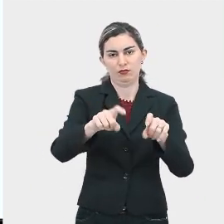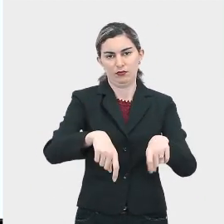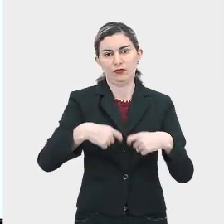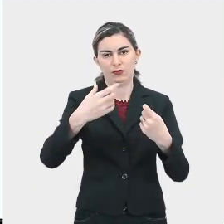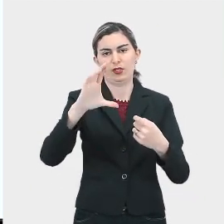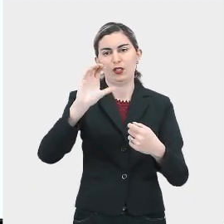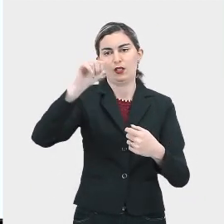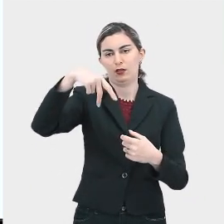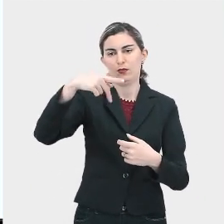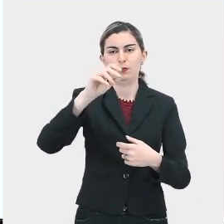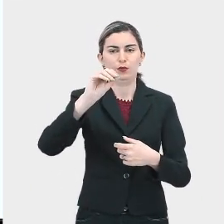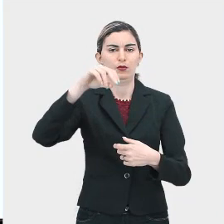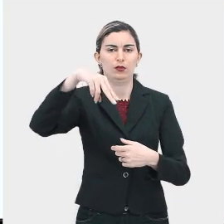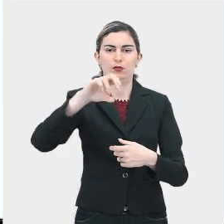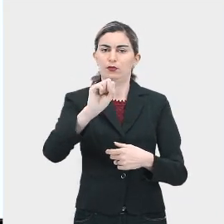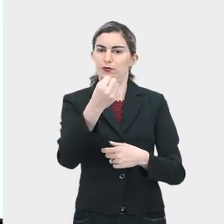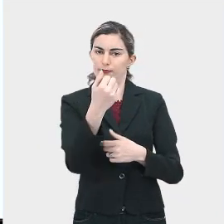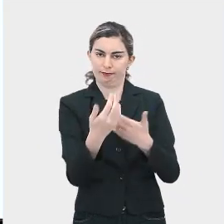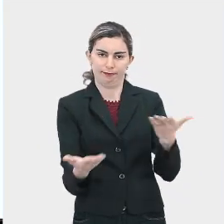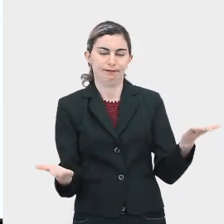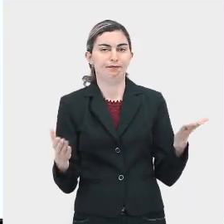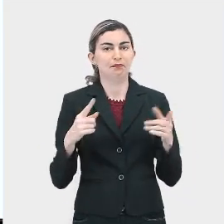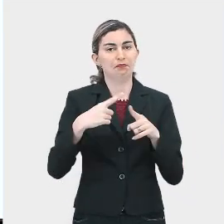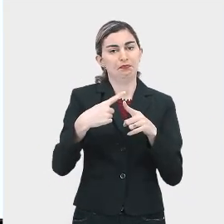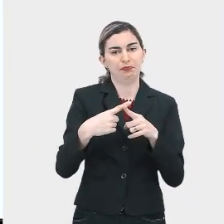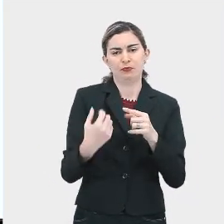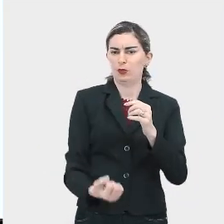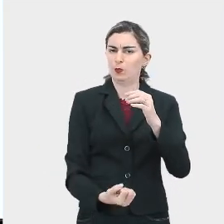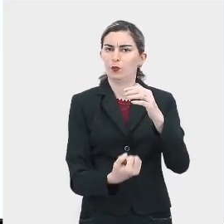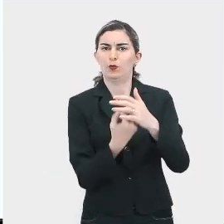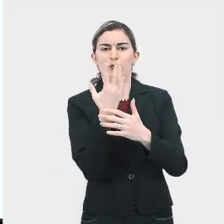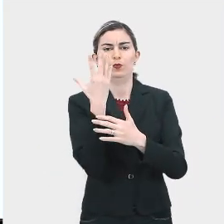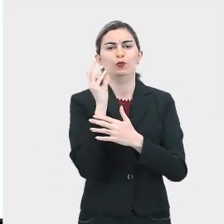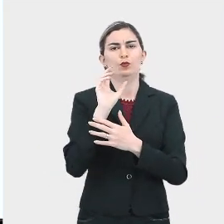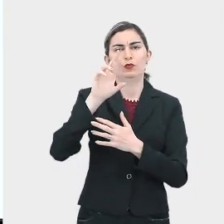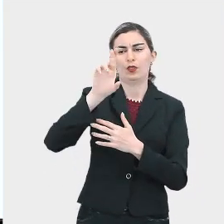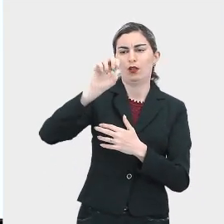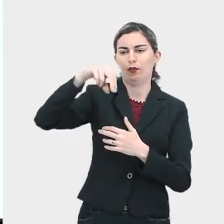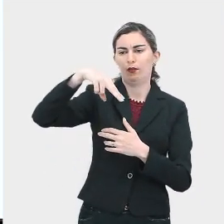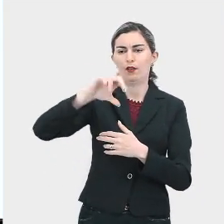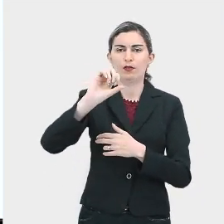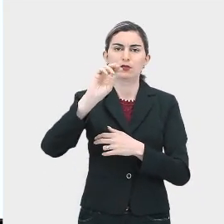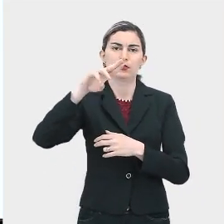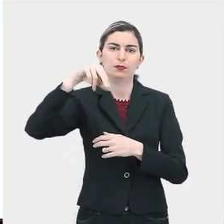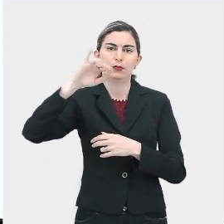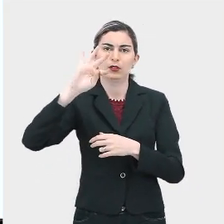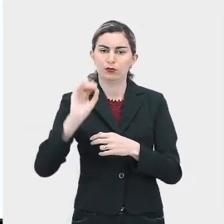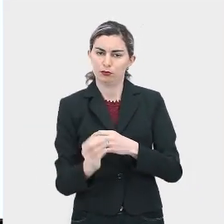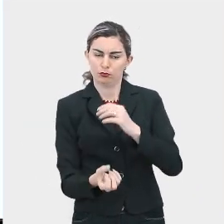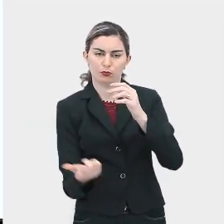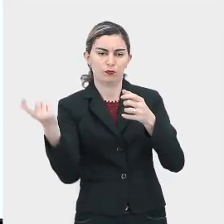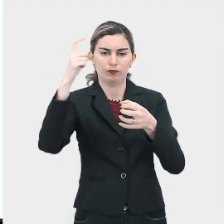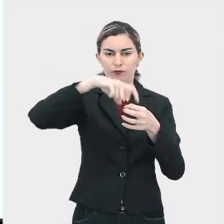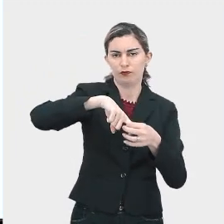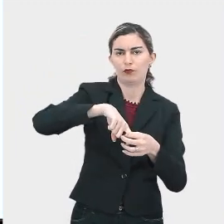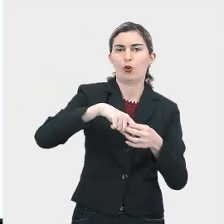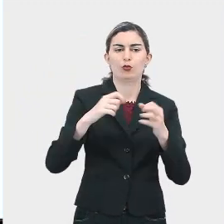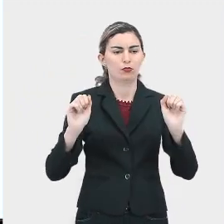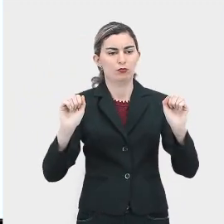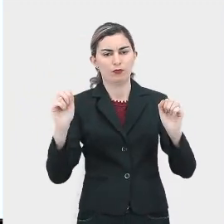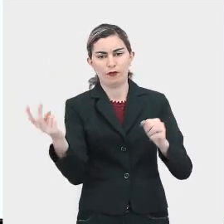à dança camponesa, tá? Com o Renascimento, volta-se então a nobreza